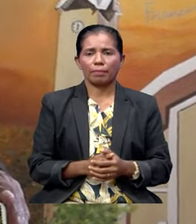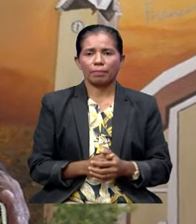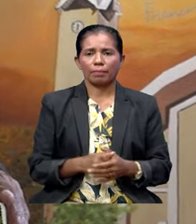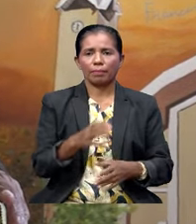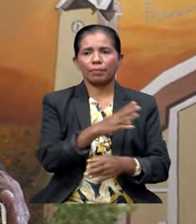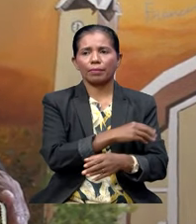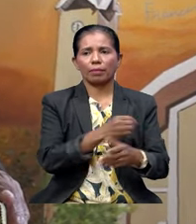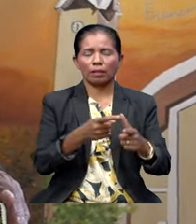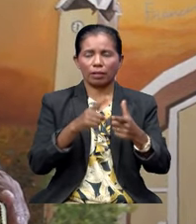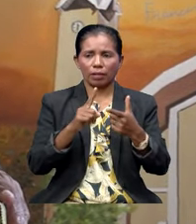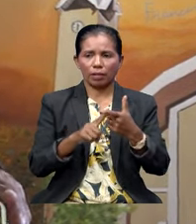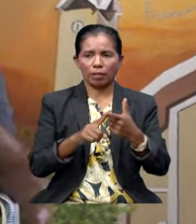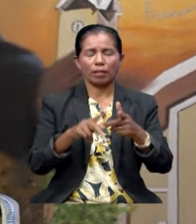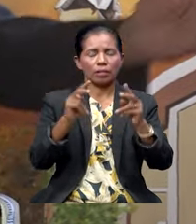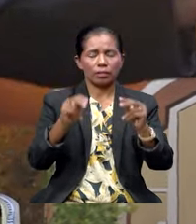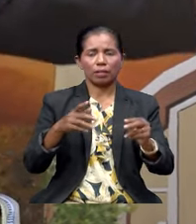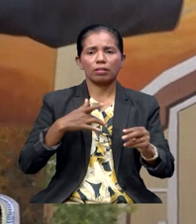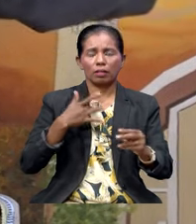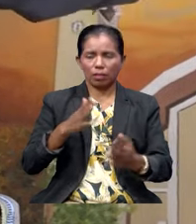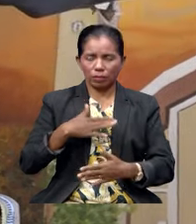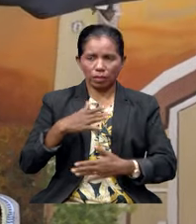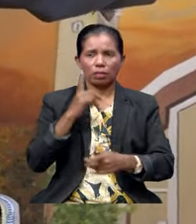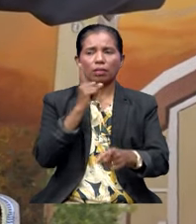República aprecia de podermos